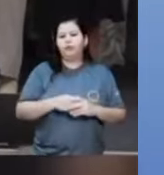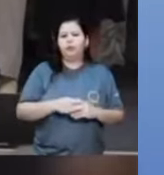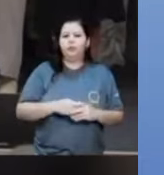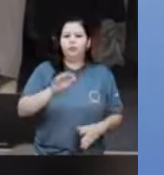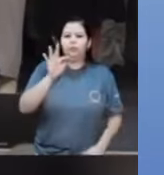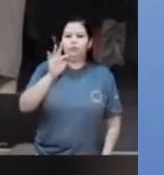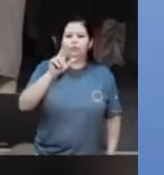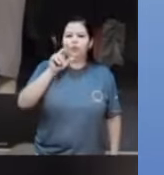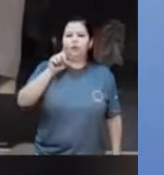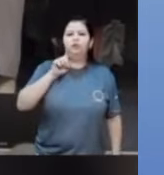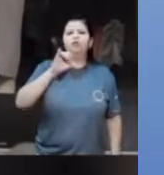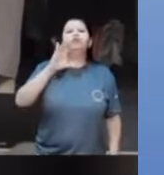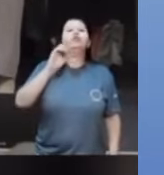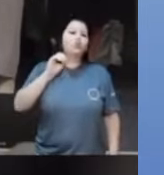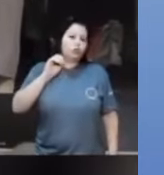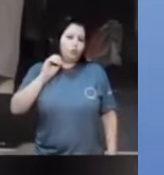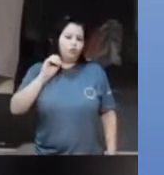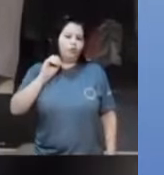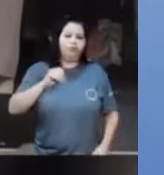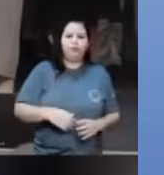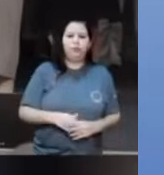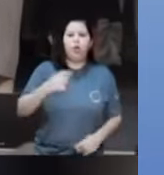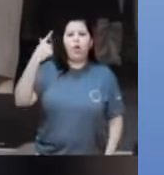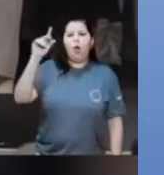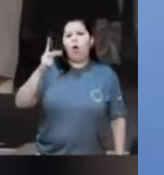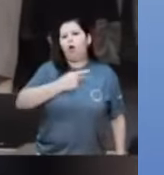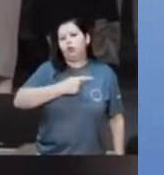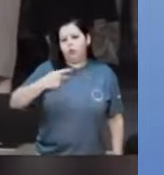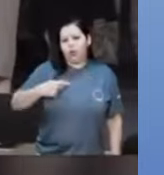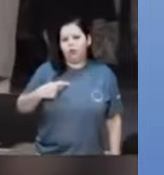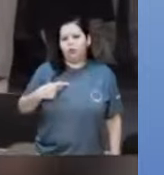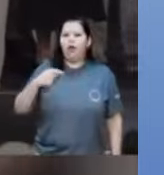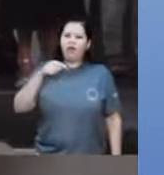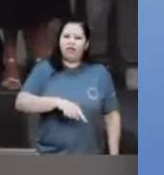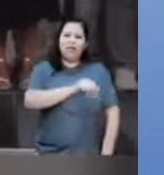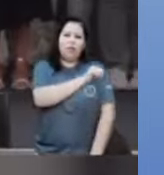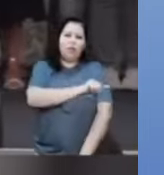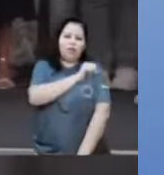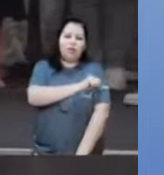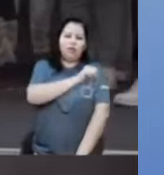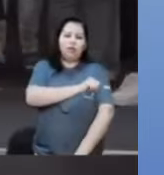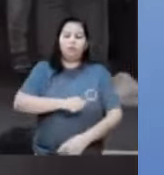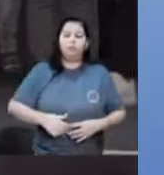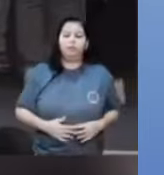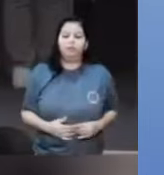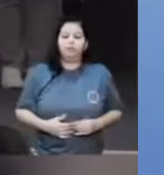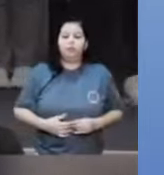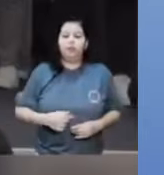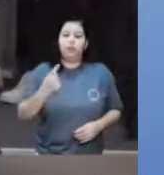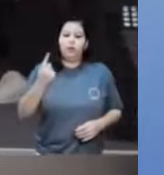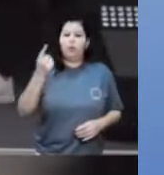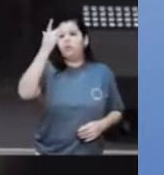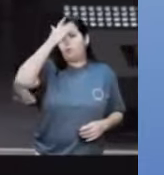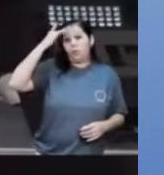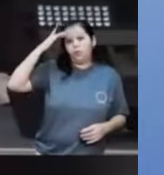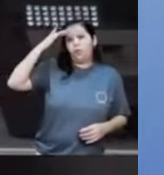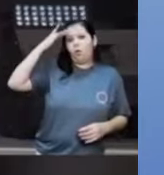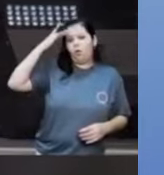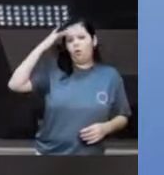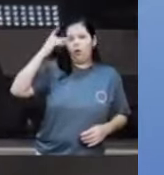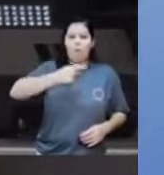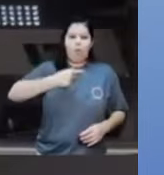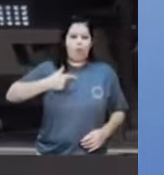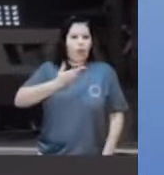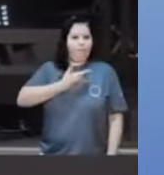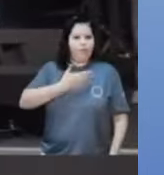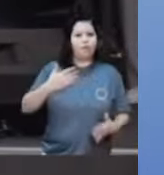besteira E aí um outro pastor um Medíocre aqui do Estado do Rio de Janeiro uma pessoa um pastor muito amigo